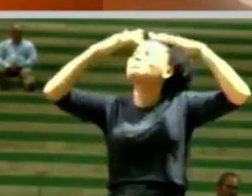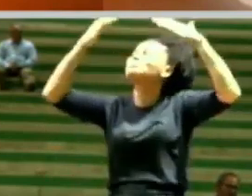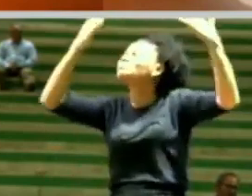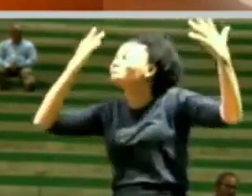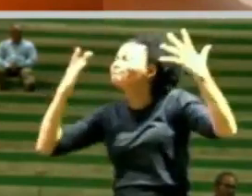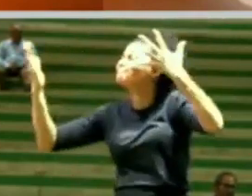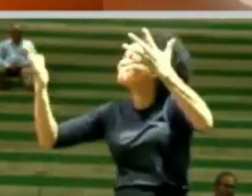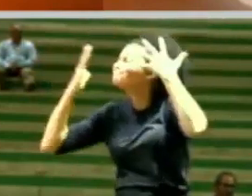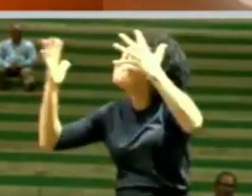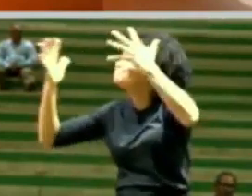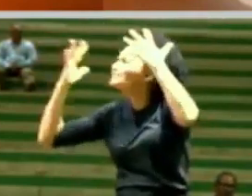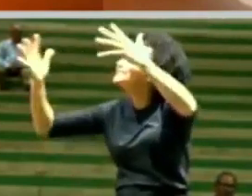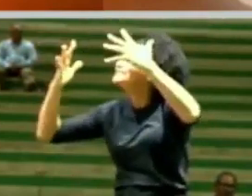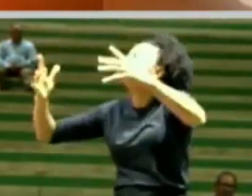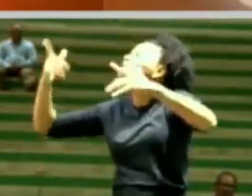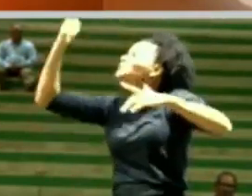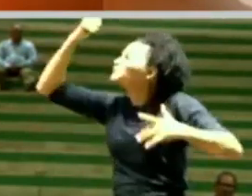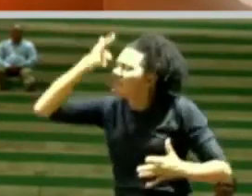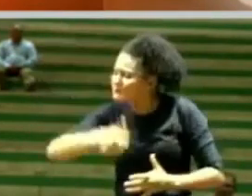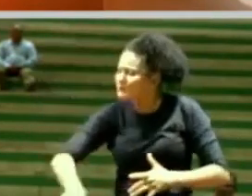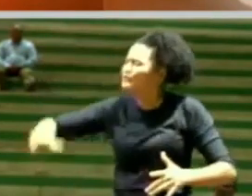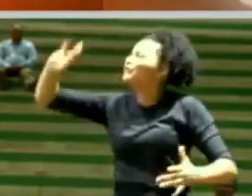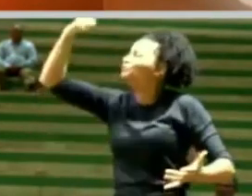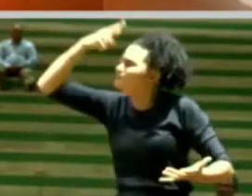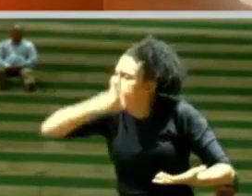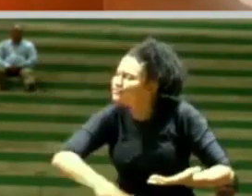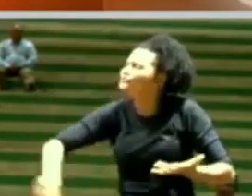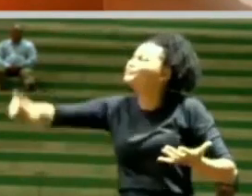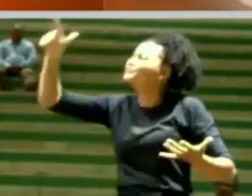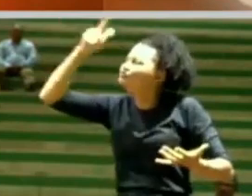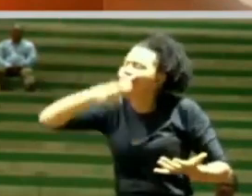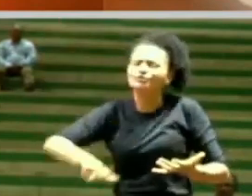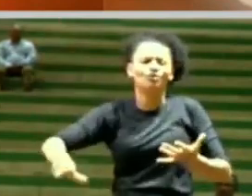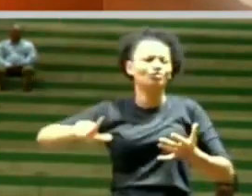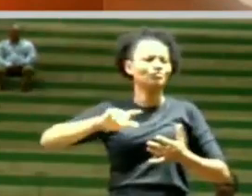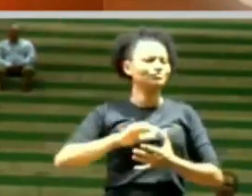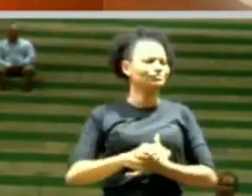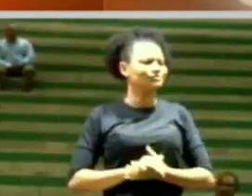oh, faz de novo.